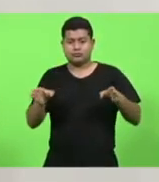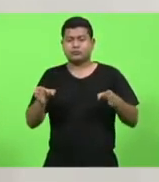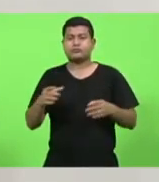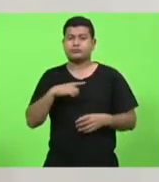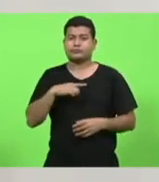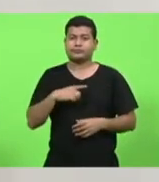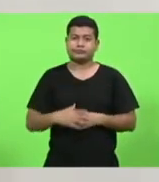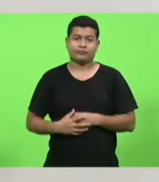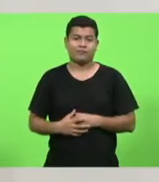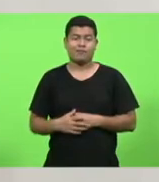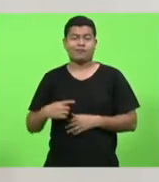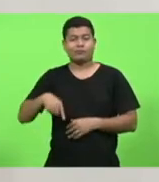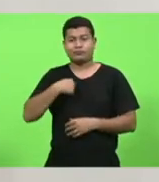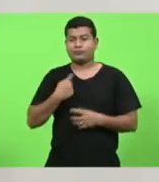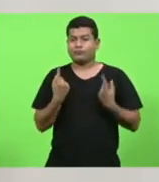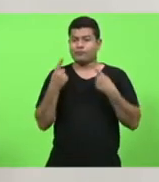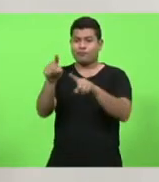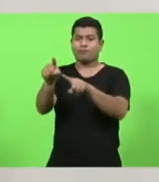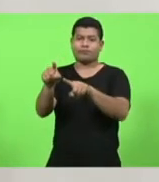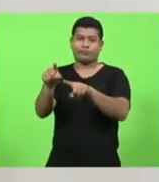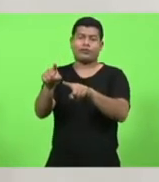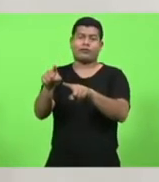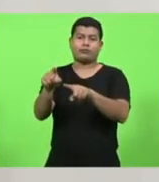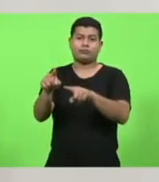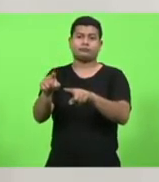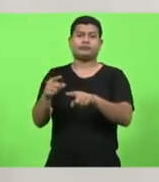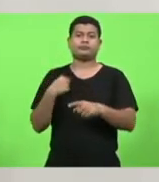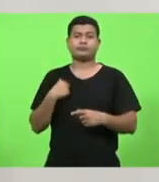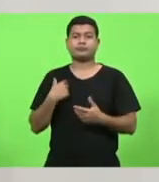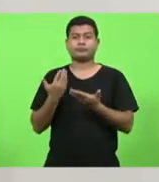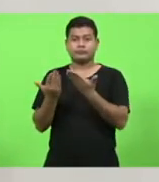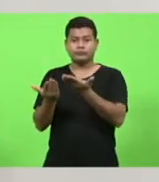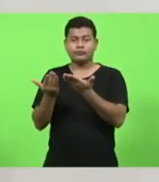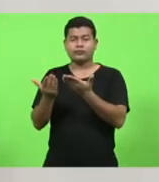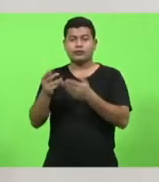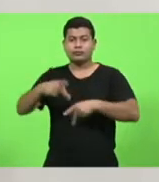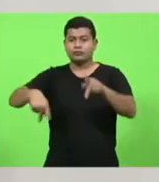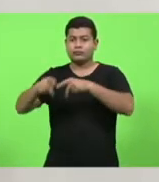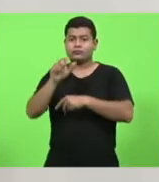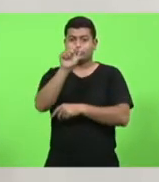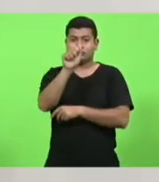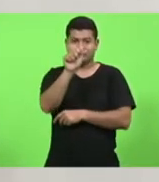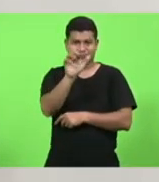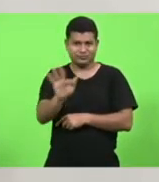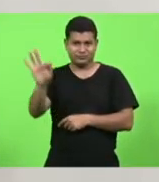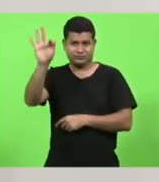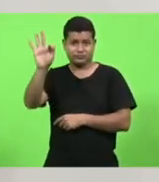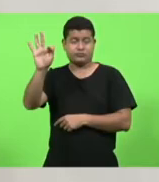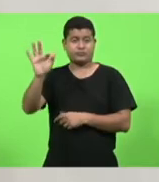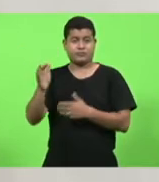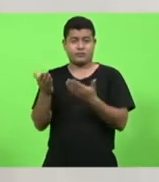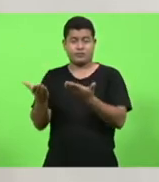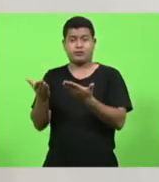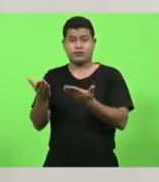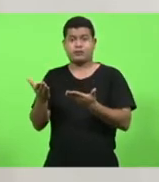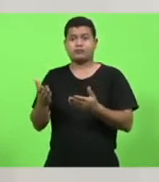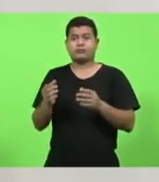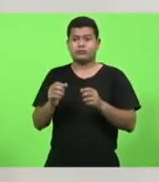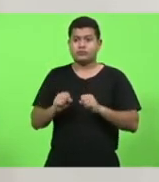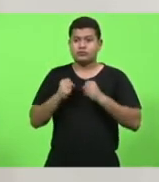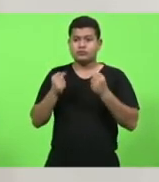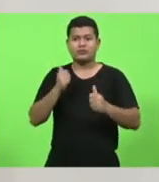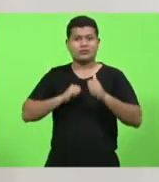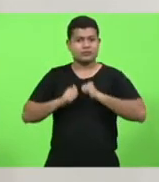a minha solidariedade ao povo de Alfredo Wagner, que está organizado, está otimista, mas de repente vem um banho de